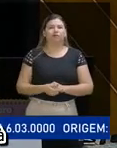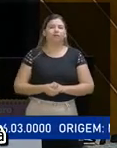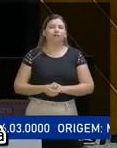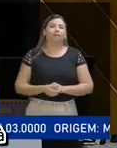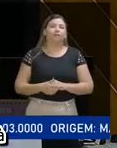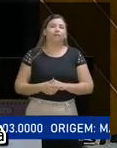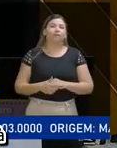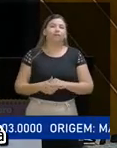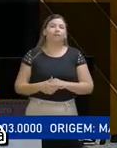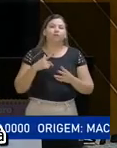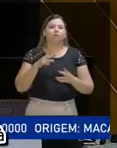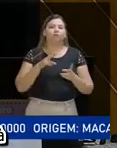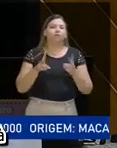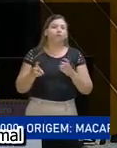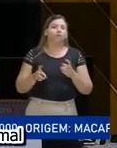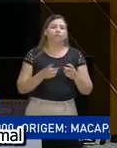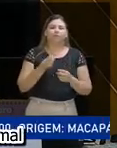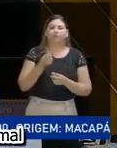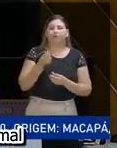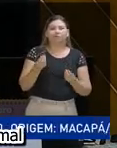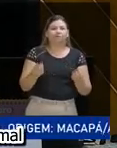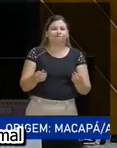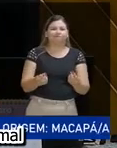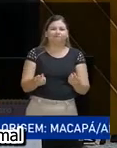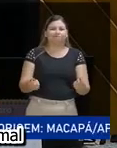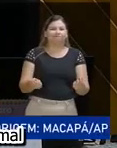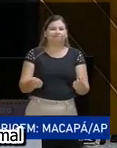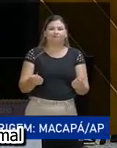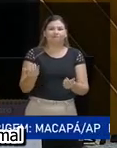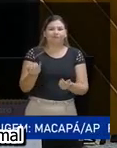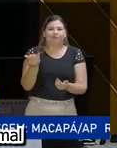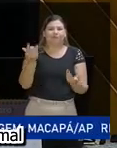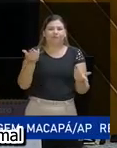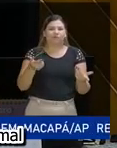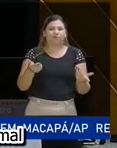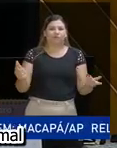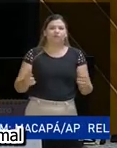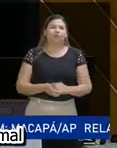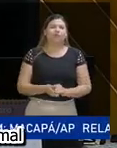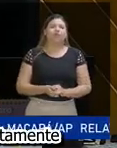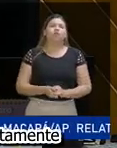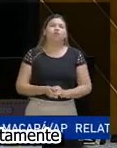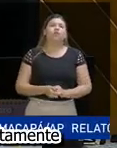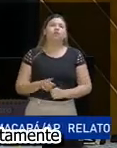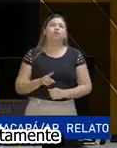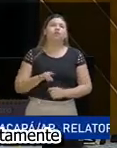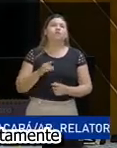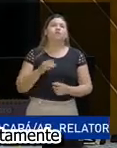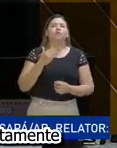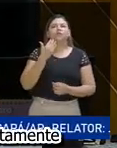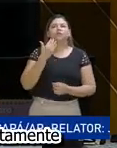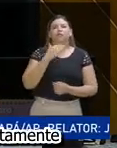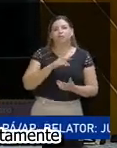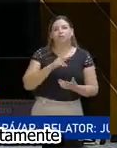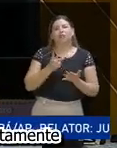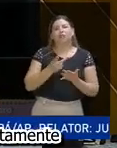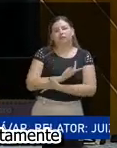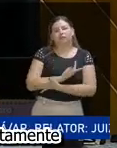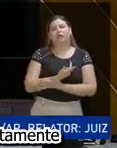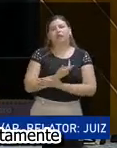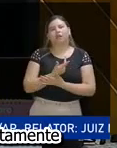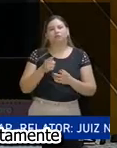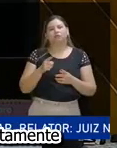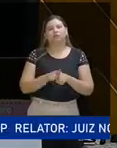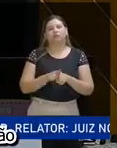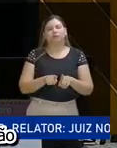e mostra insignificante para levar à desaprovação das contas. Some-se a isso a falha formal dos recibos apresentados, de modo a ser